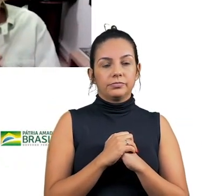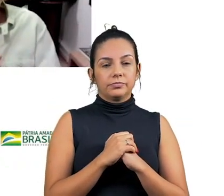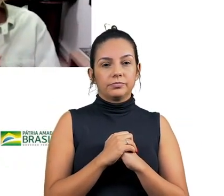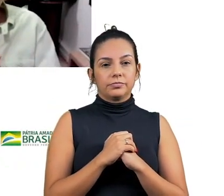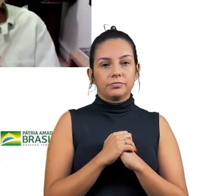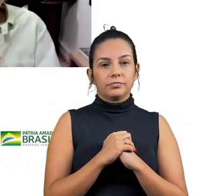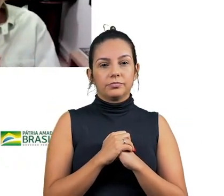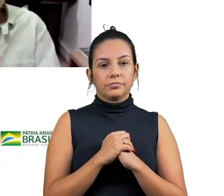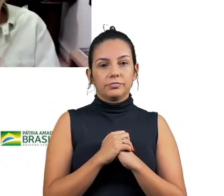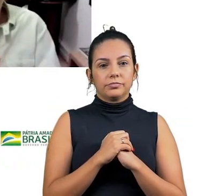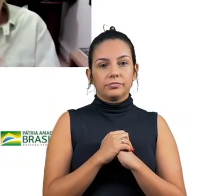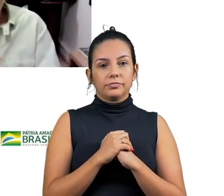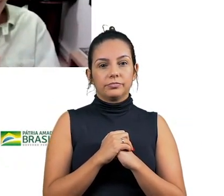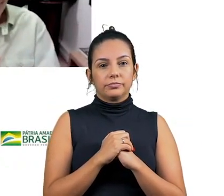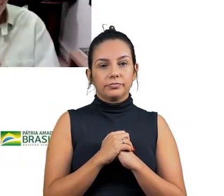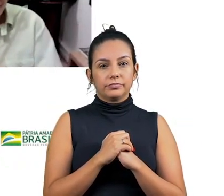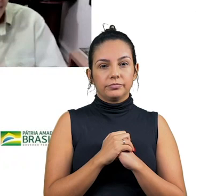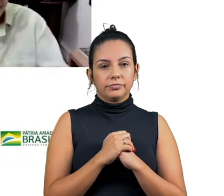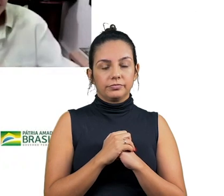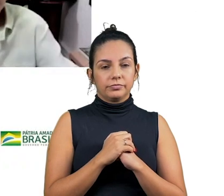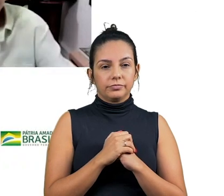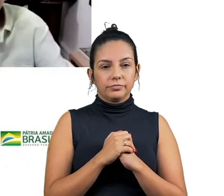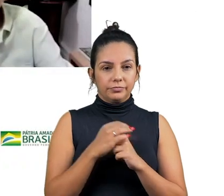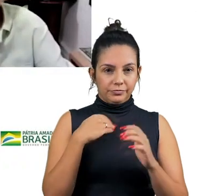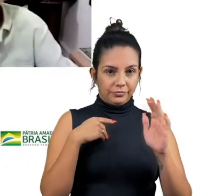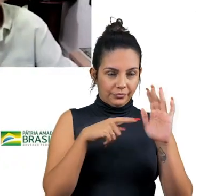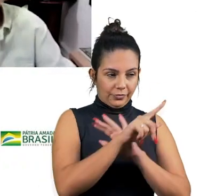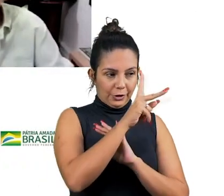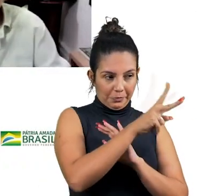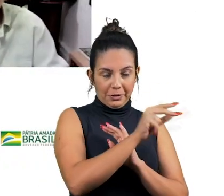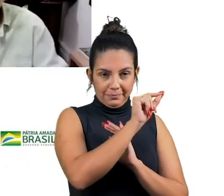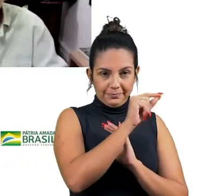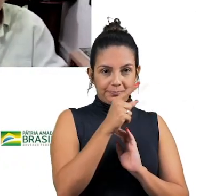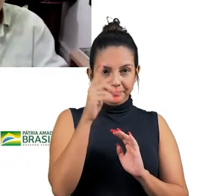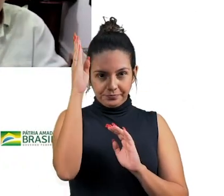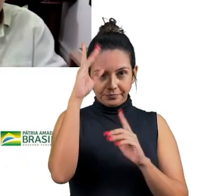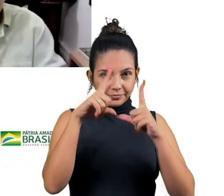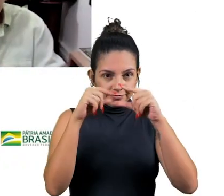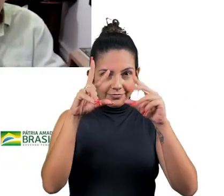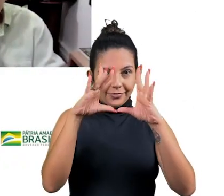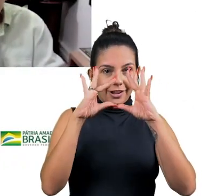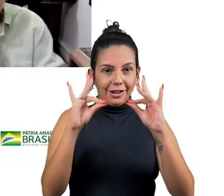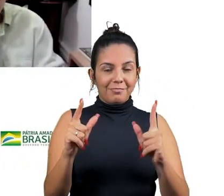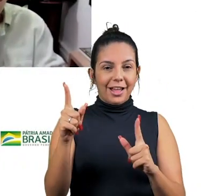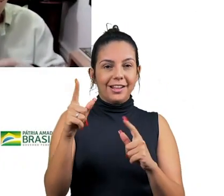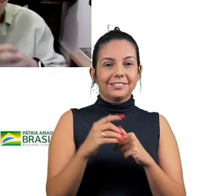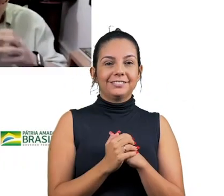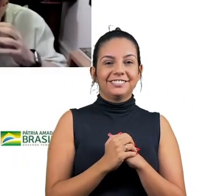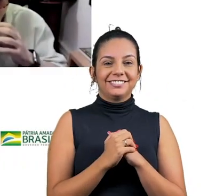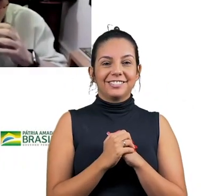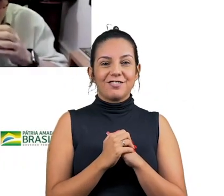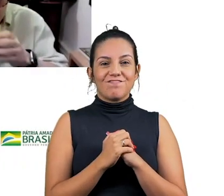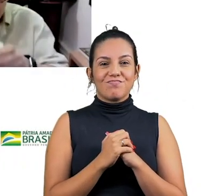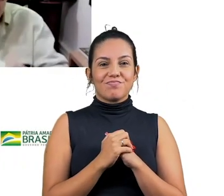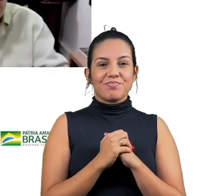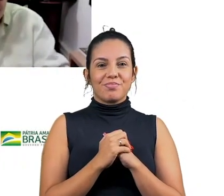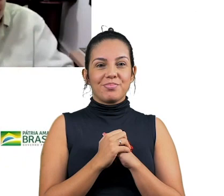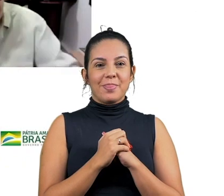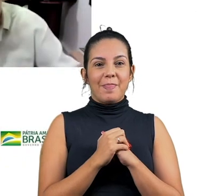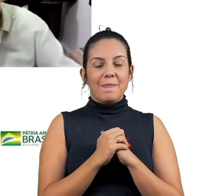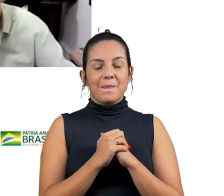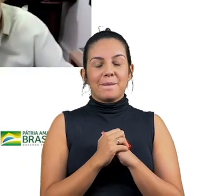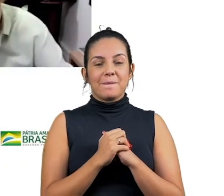pergunta agora que eu vou fazer para você. Deixa eu até te interromper. Ô Sérgio, Brasília vai acabar? O que é? Não, eu vou